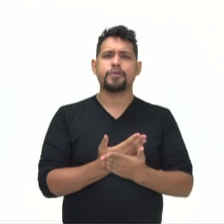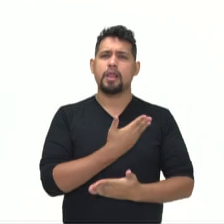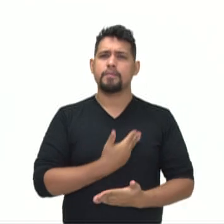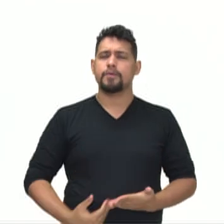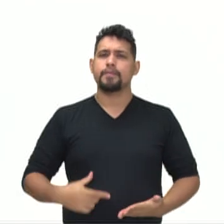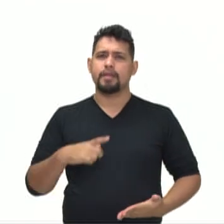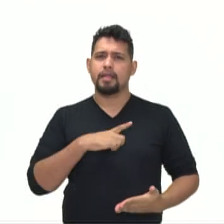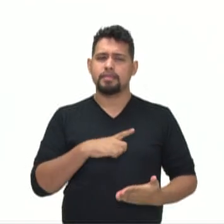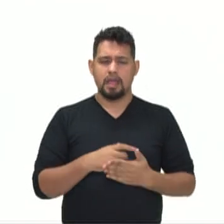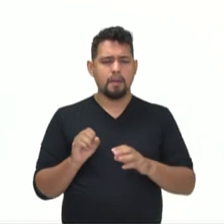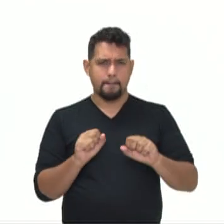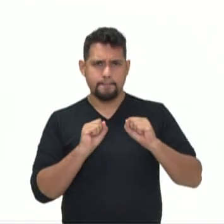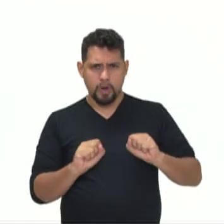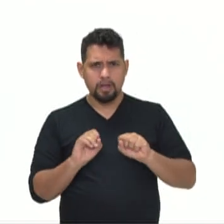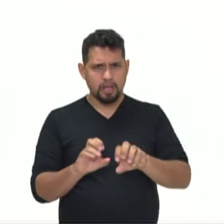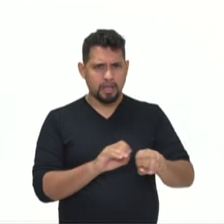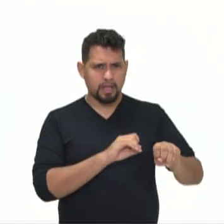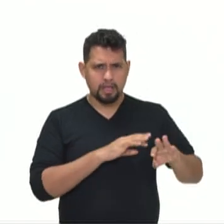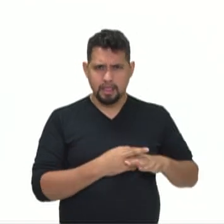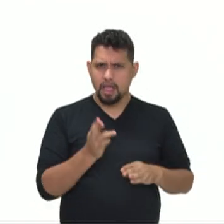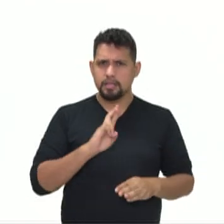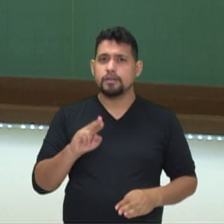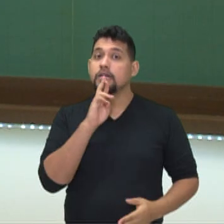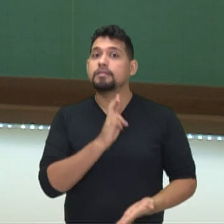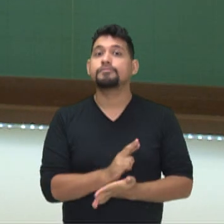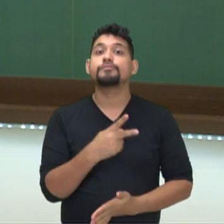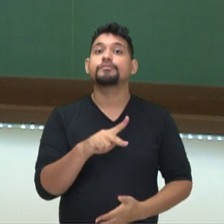para doutrinação religiosa? O que vocês responderam?